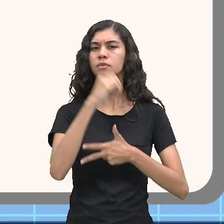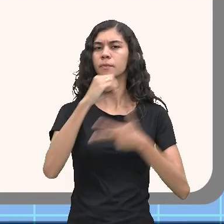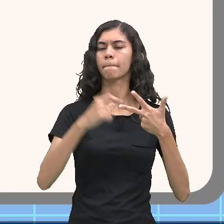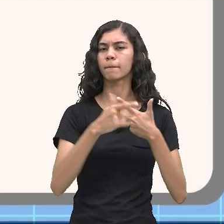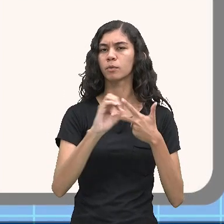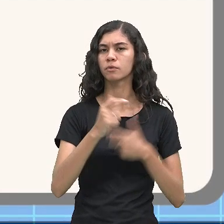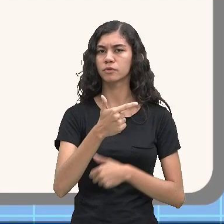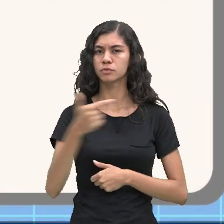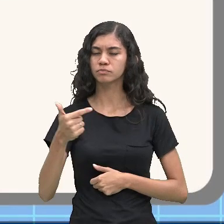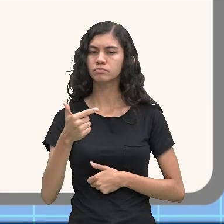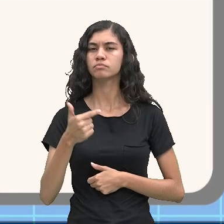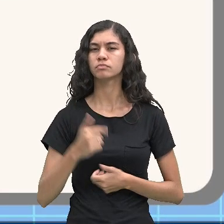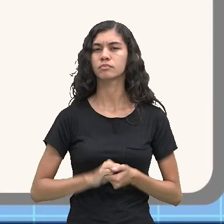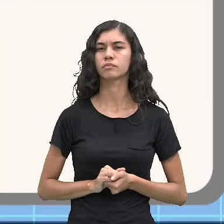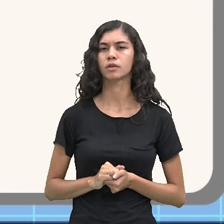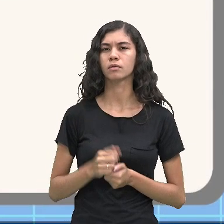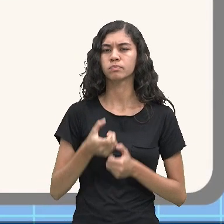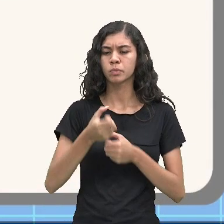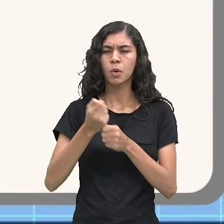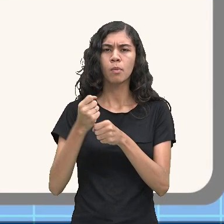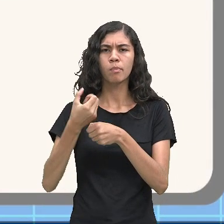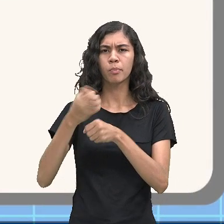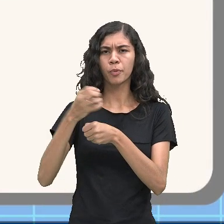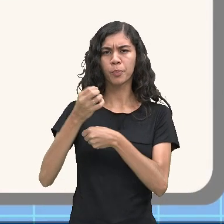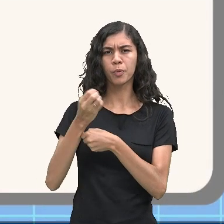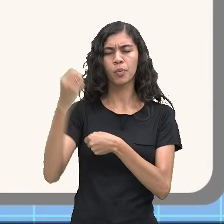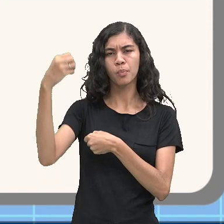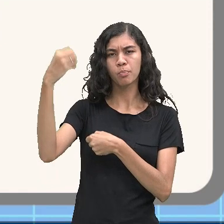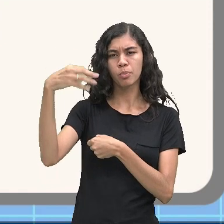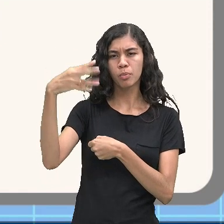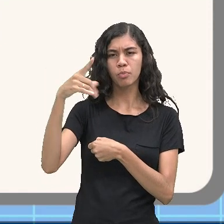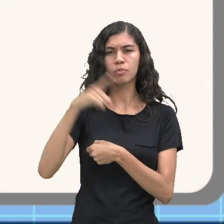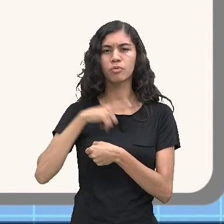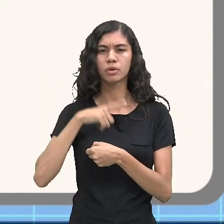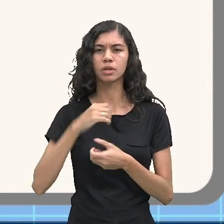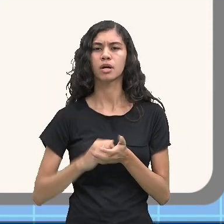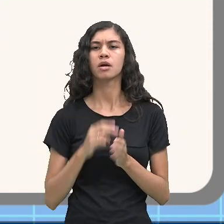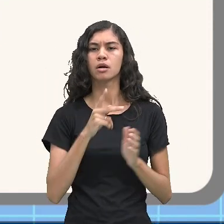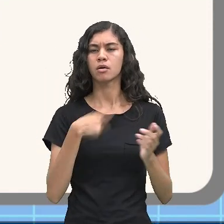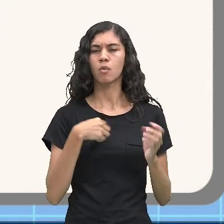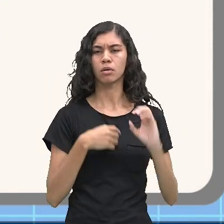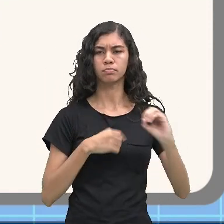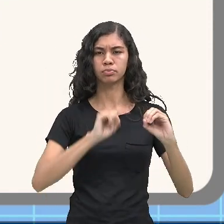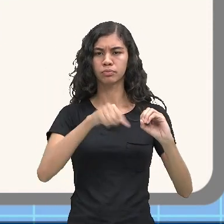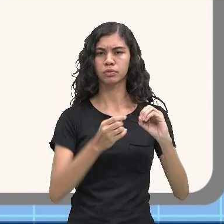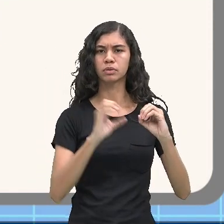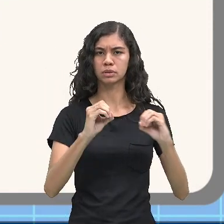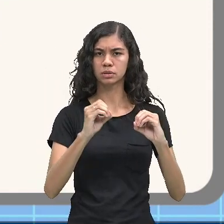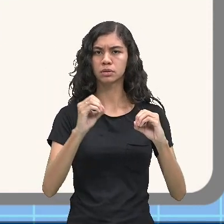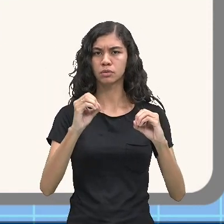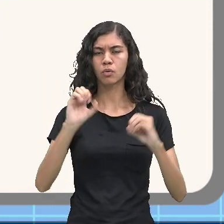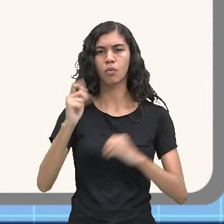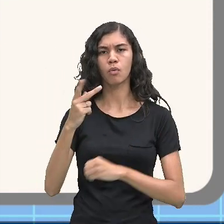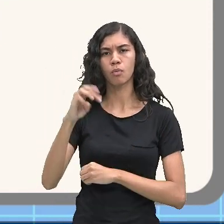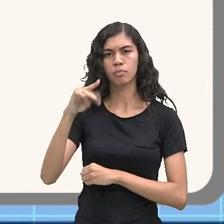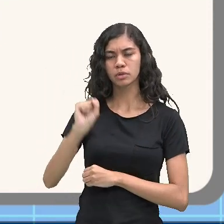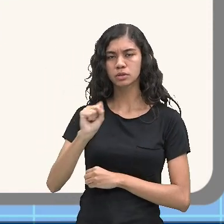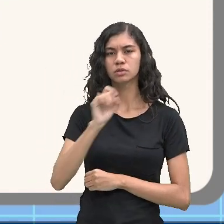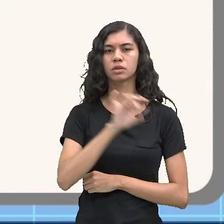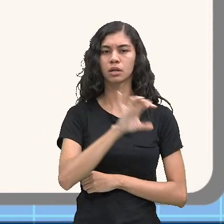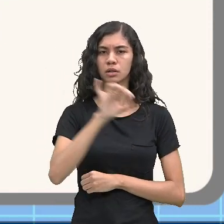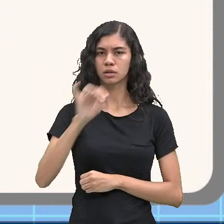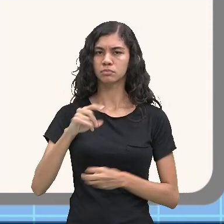com 3 pilhas de resistência igual a 0,5 ohms cada, ligadas em série. Olha só, nós temos 3 pilhas,